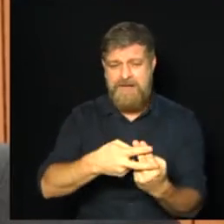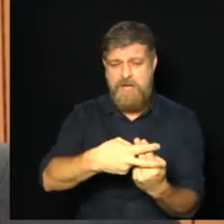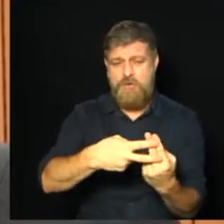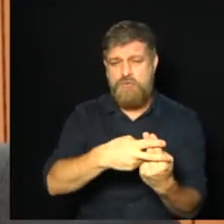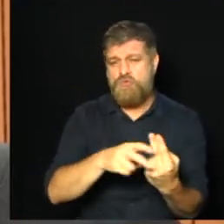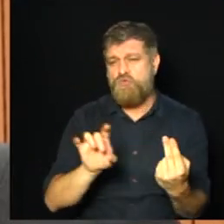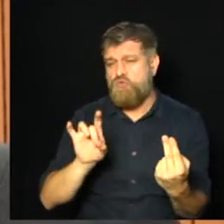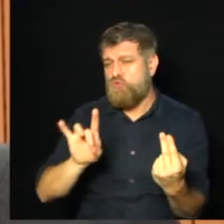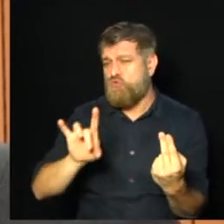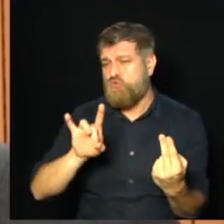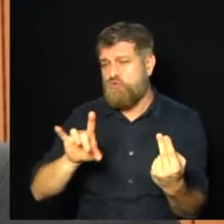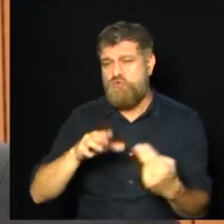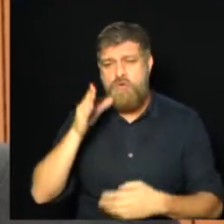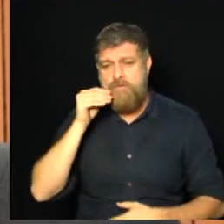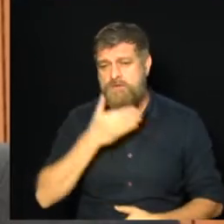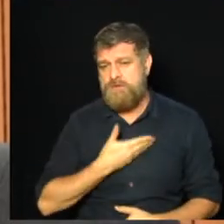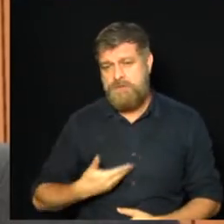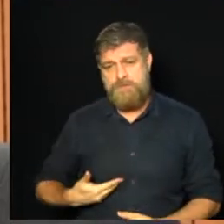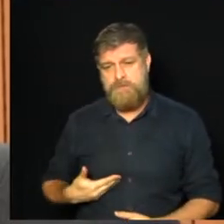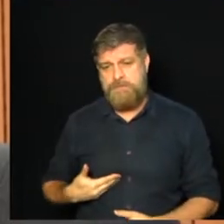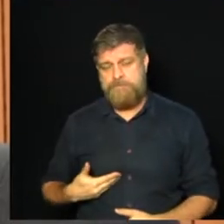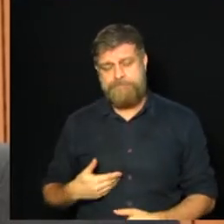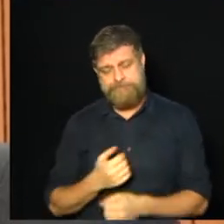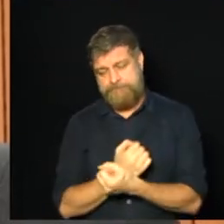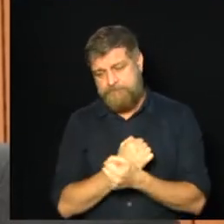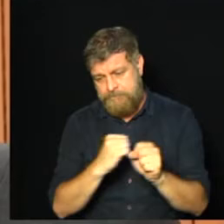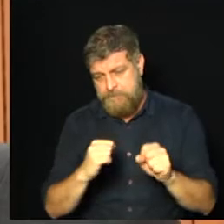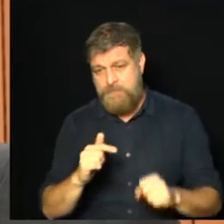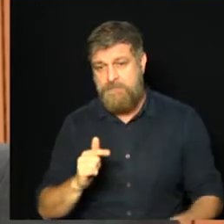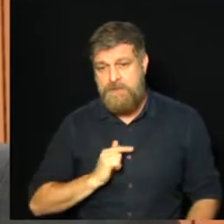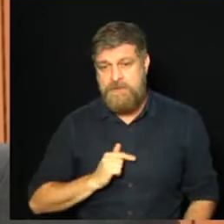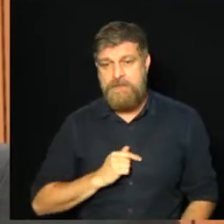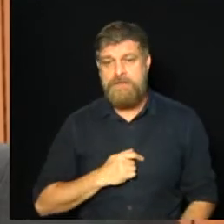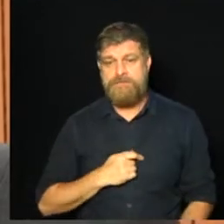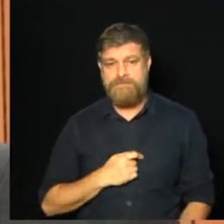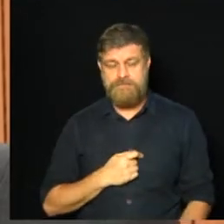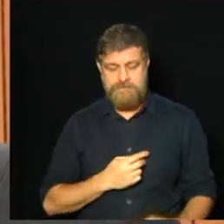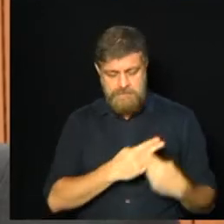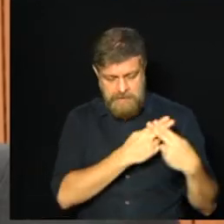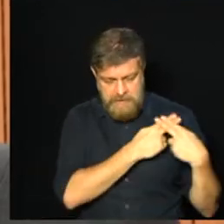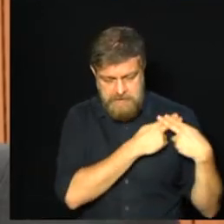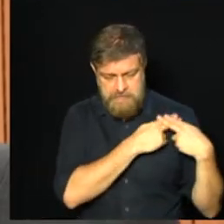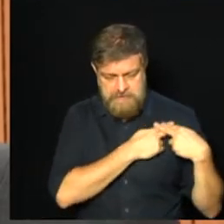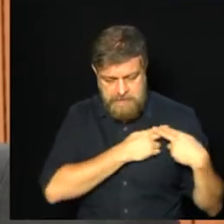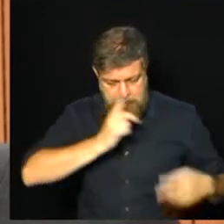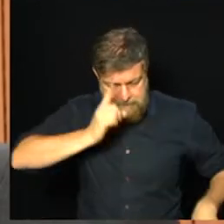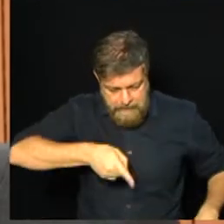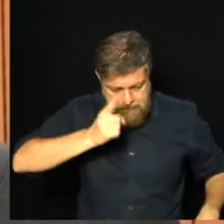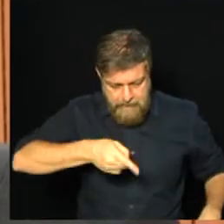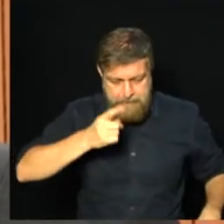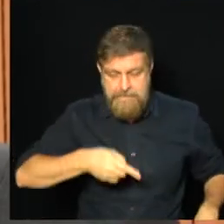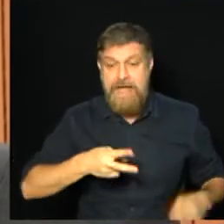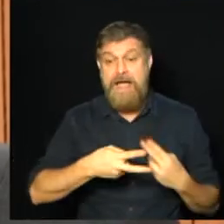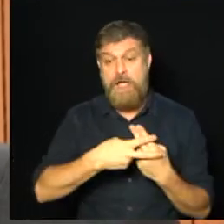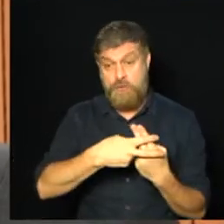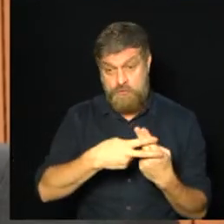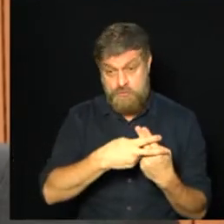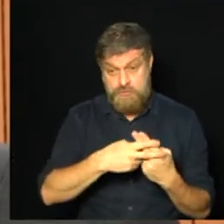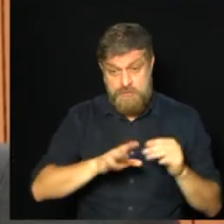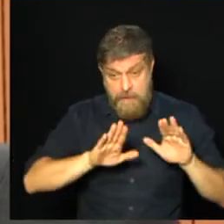exclusivamente funcionário público. O comando tem que ser do SUS, o comando é do funcionário público, mas nós vamos